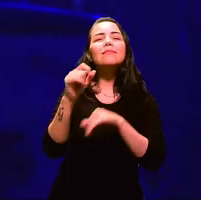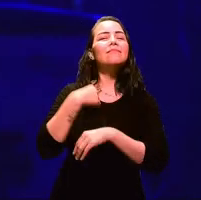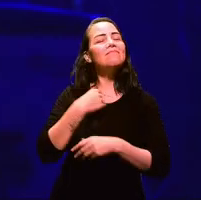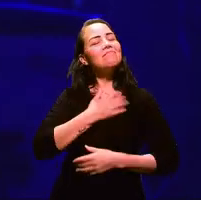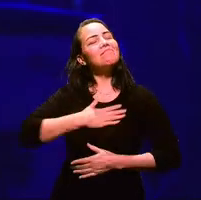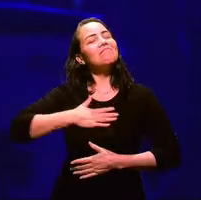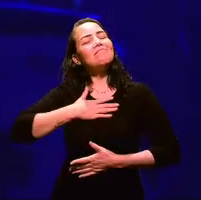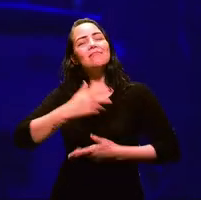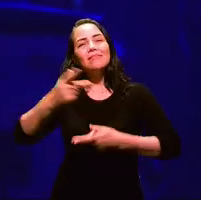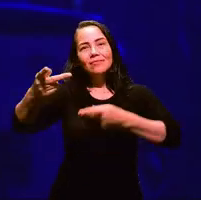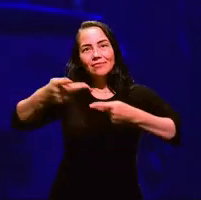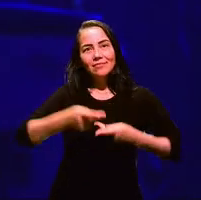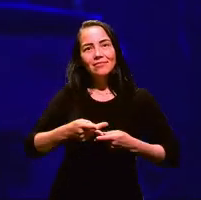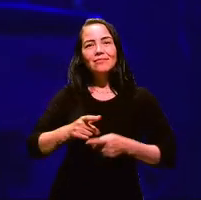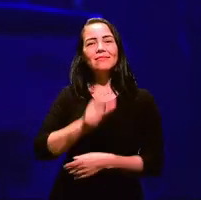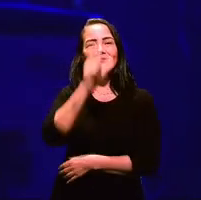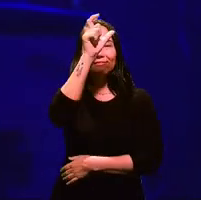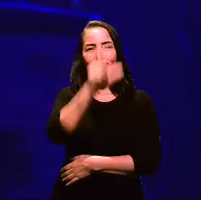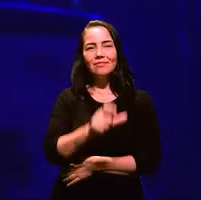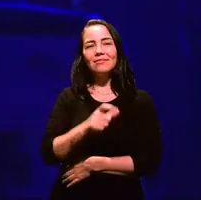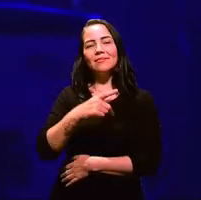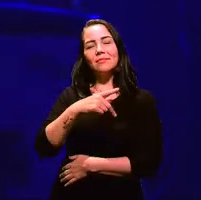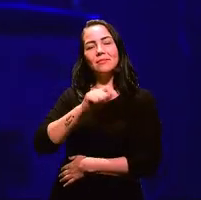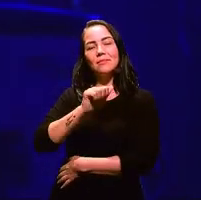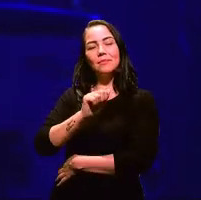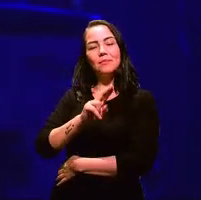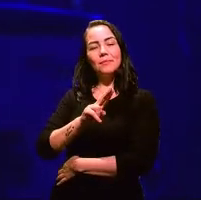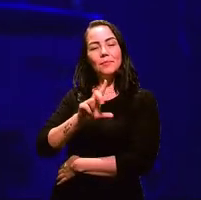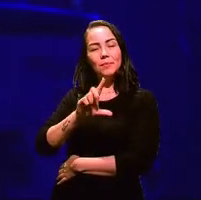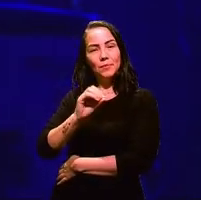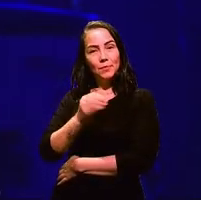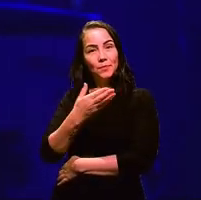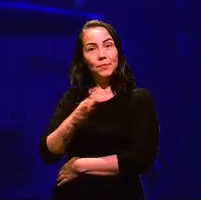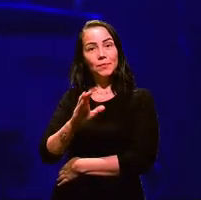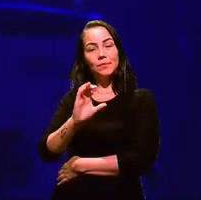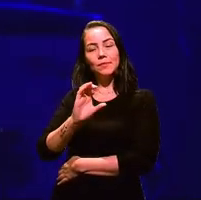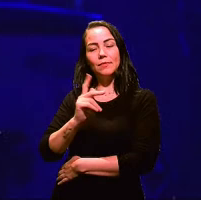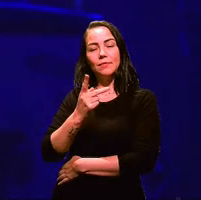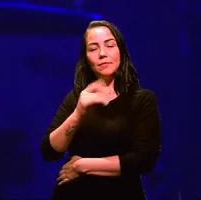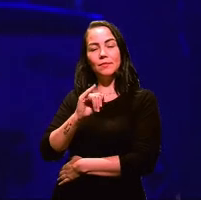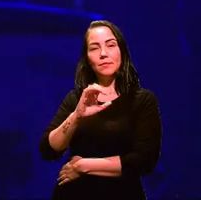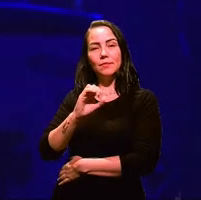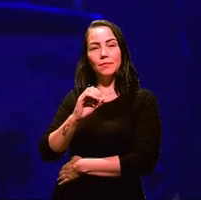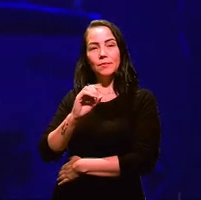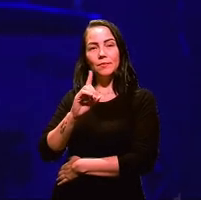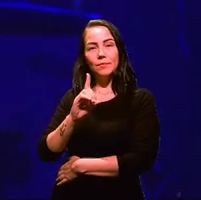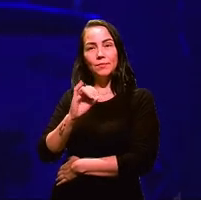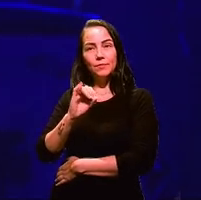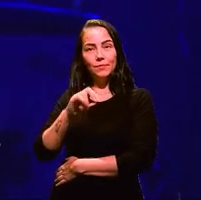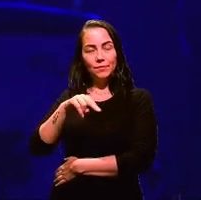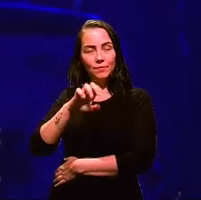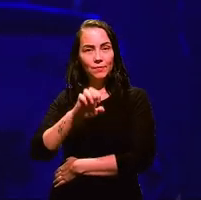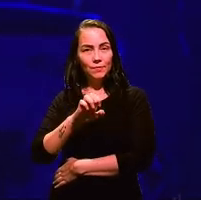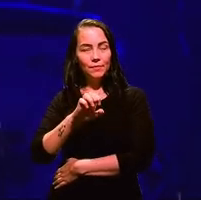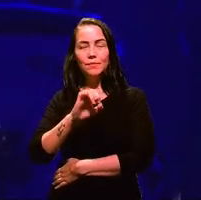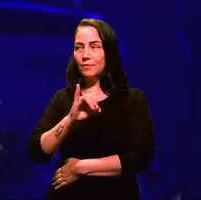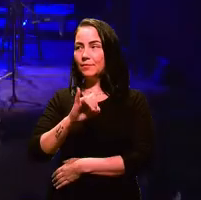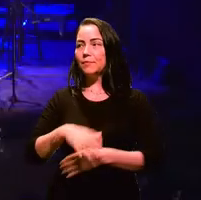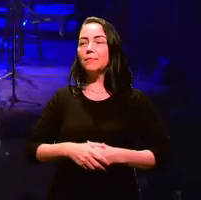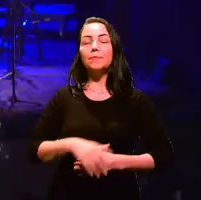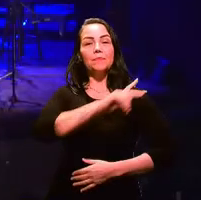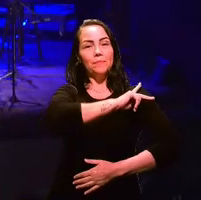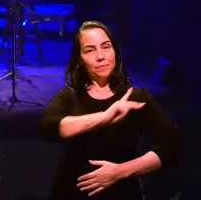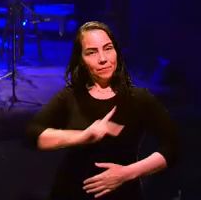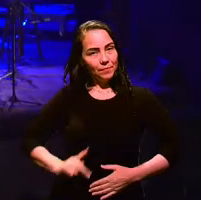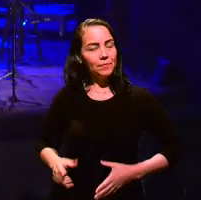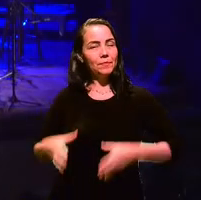de convidar o senhor Paulo Chiodini, presidente do Conselho Deliberativo do Hospital São